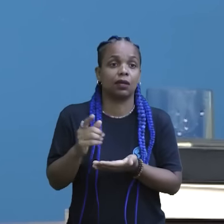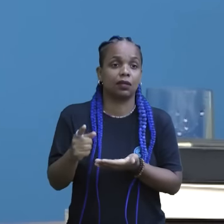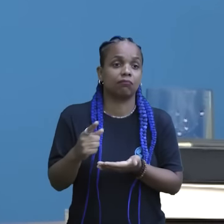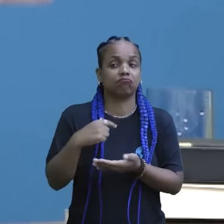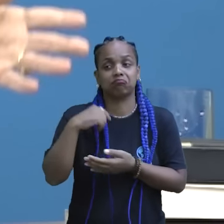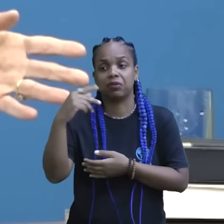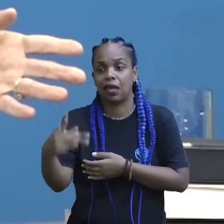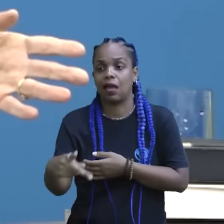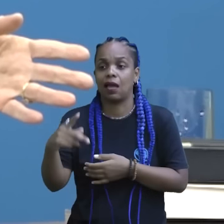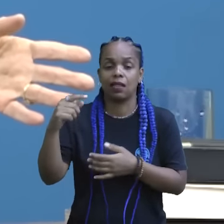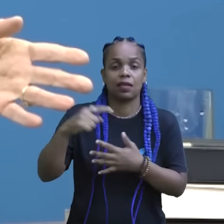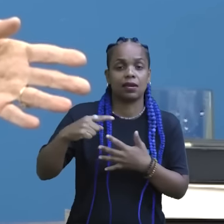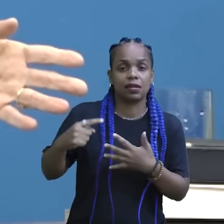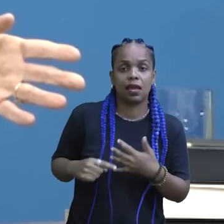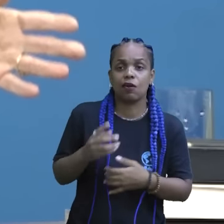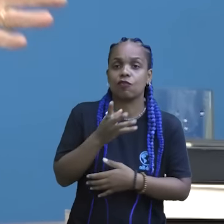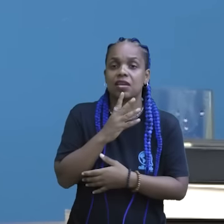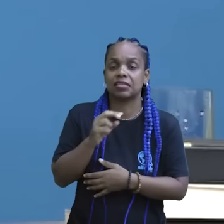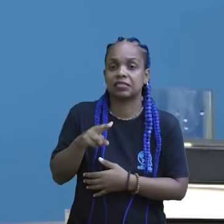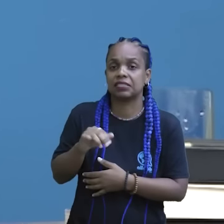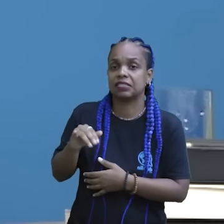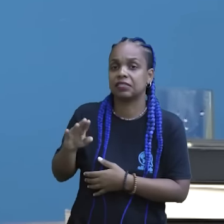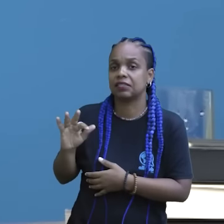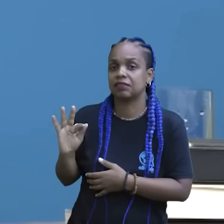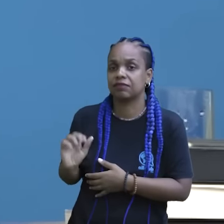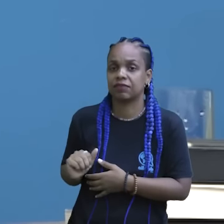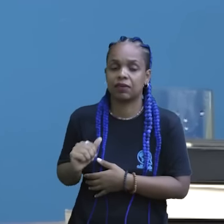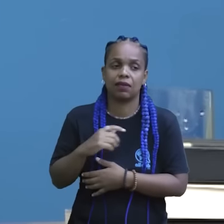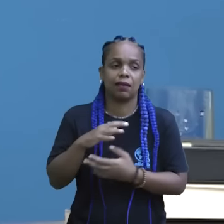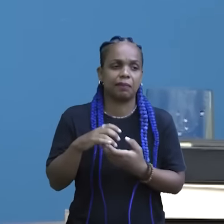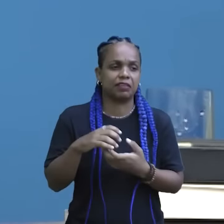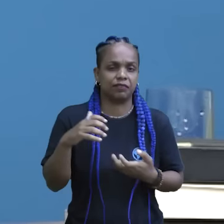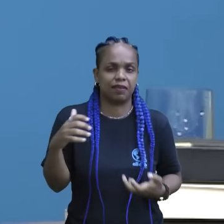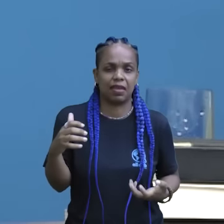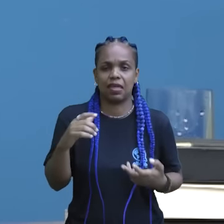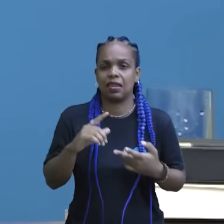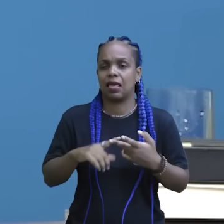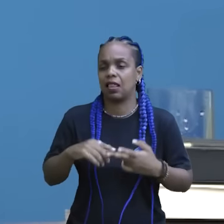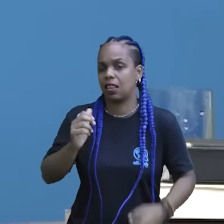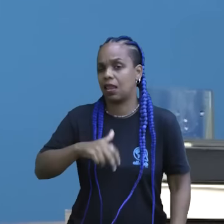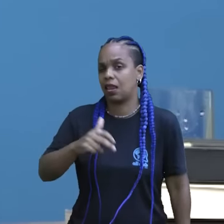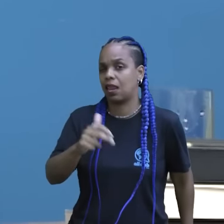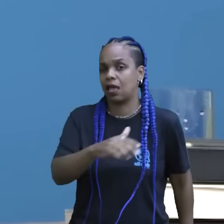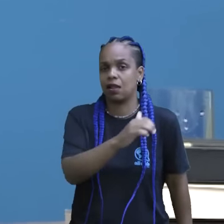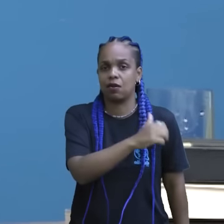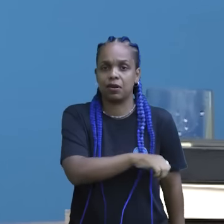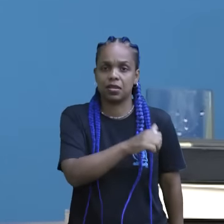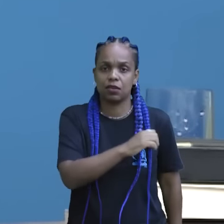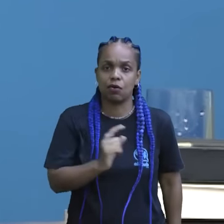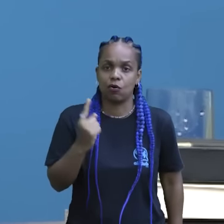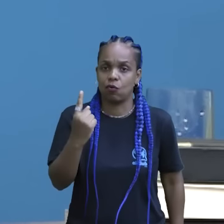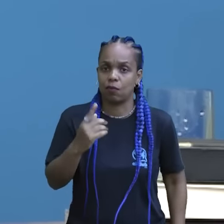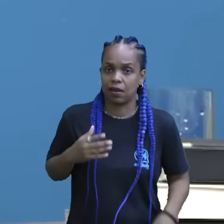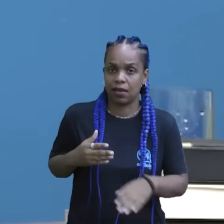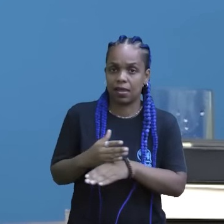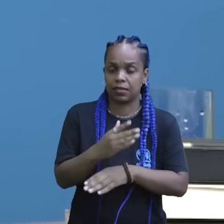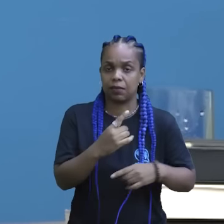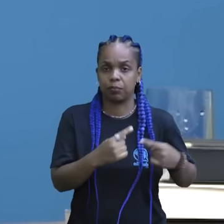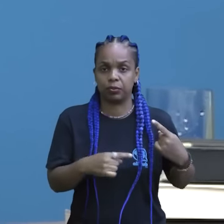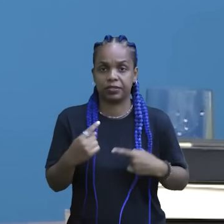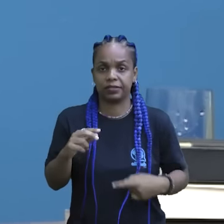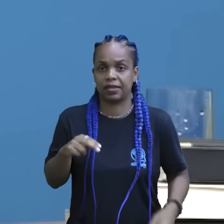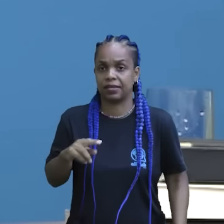Janeiro, Numa entra na política, a Ninfa... vem com ele, e a gente vai descobrindo que quem trabalha